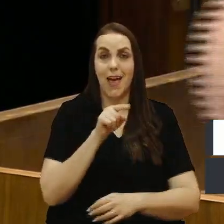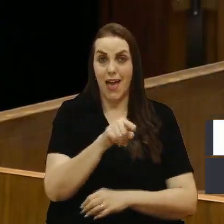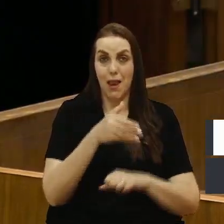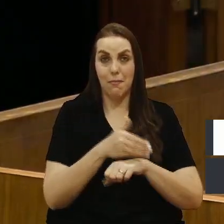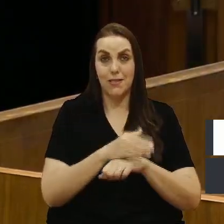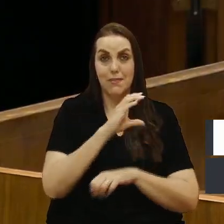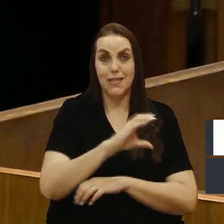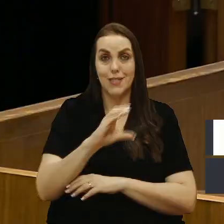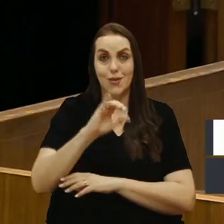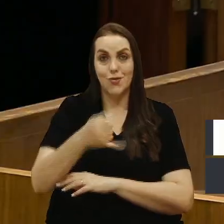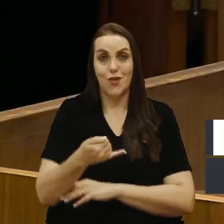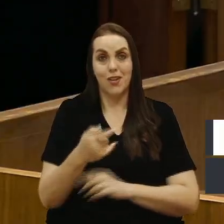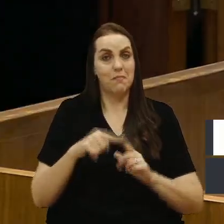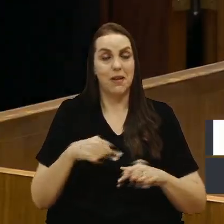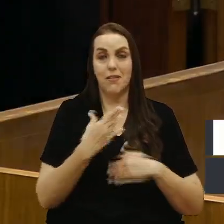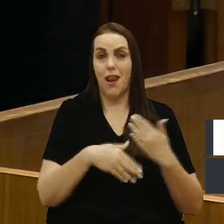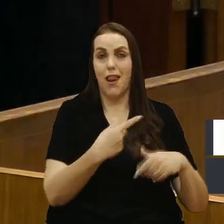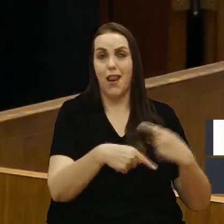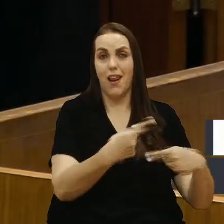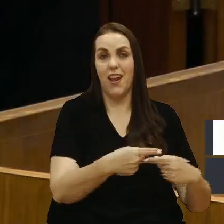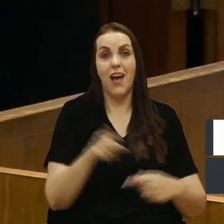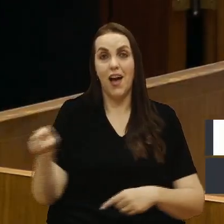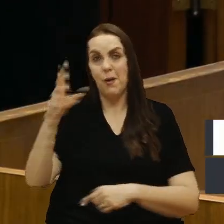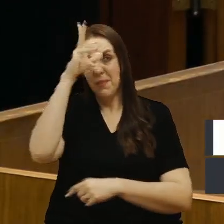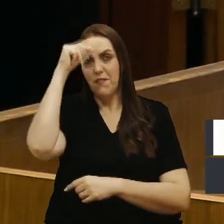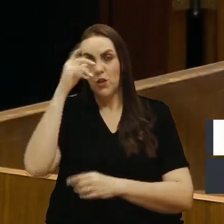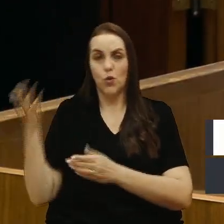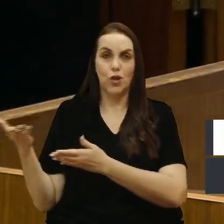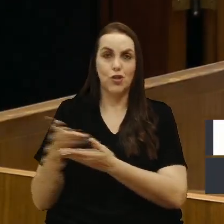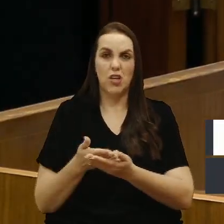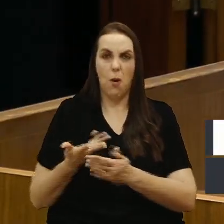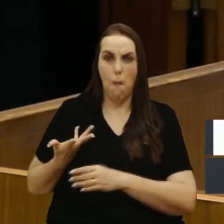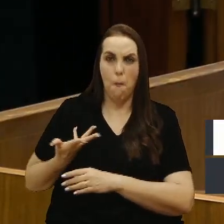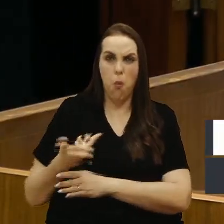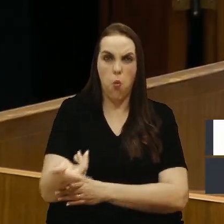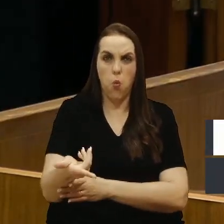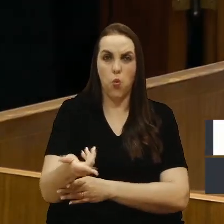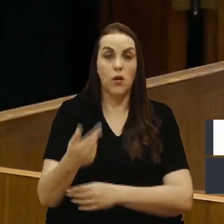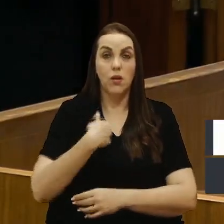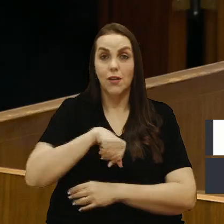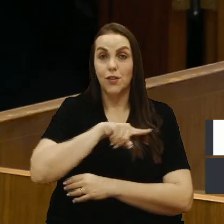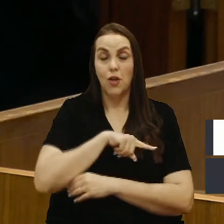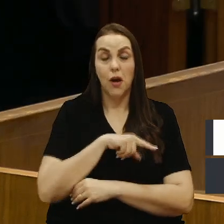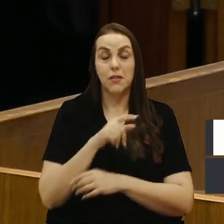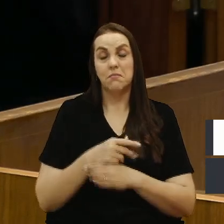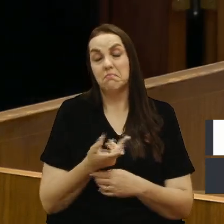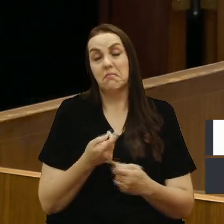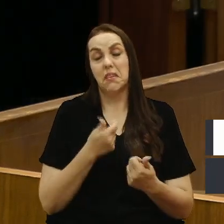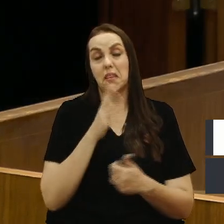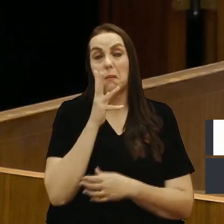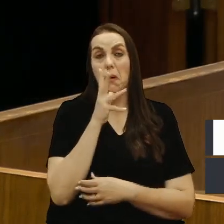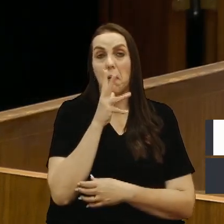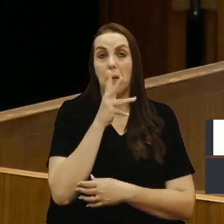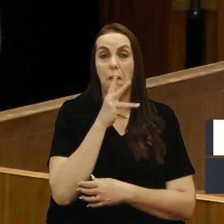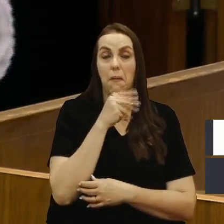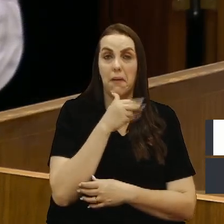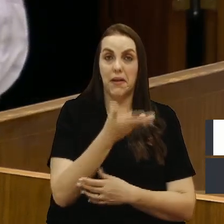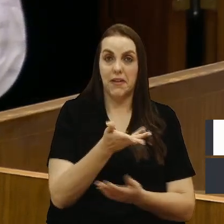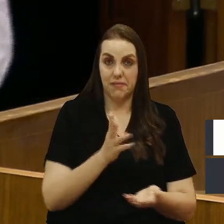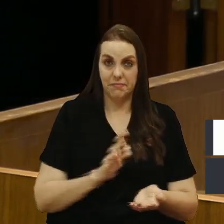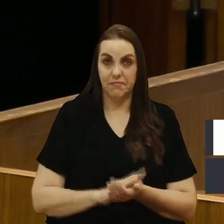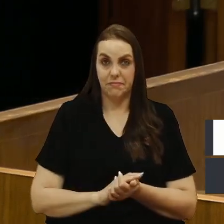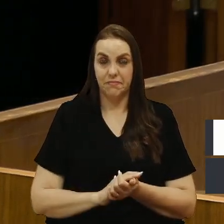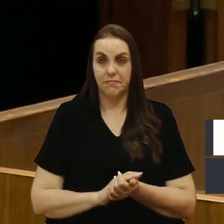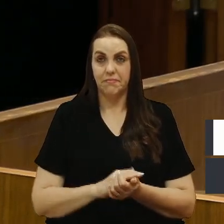anda e não vai. Quando é do executivo, o negócio vem parece uma Ferrari, mas quando é nosso, parece um Fuquinha. Aquele do vereador, o Alaor